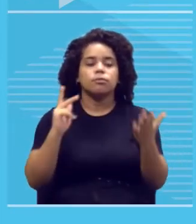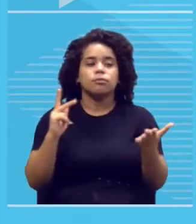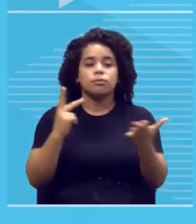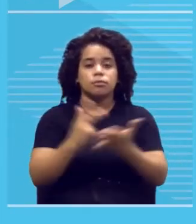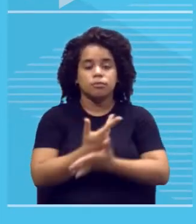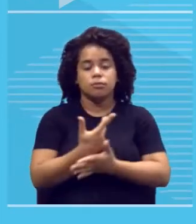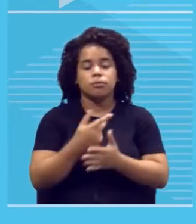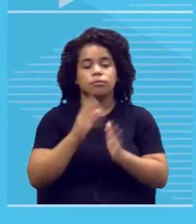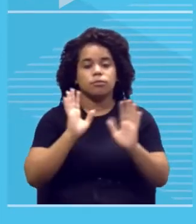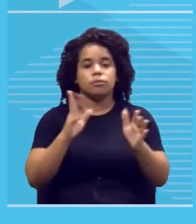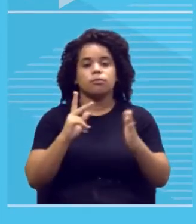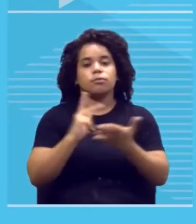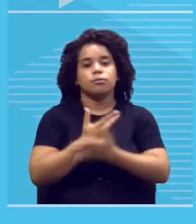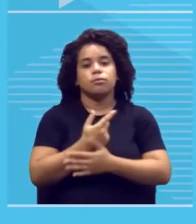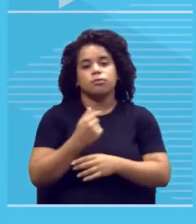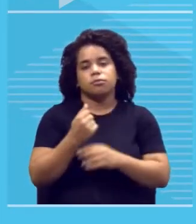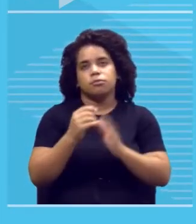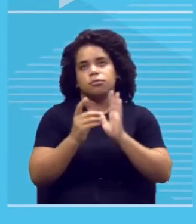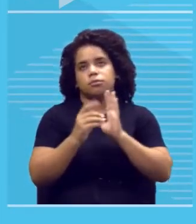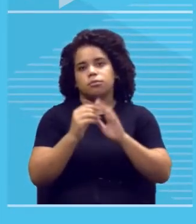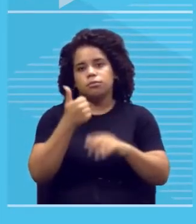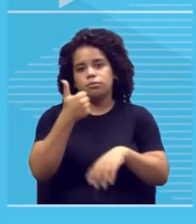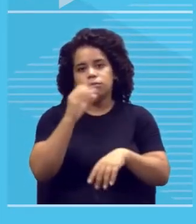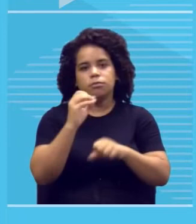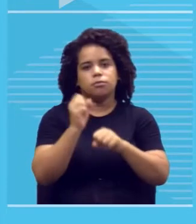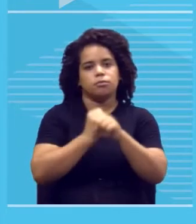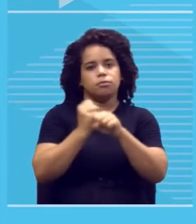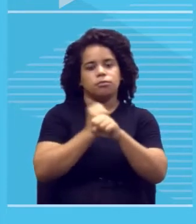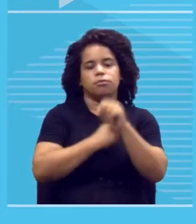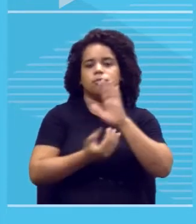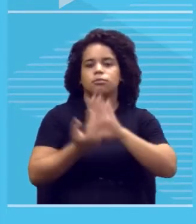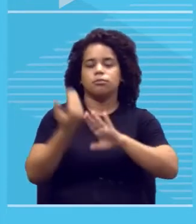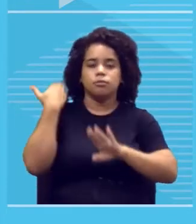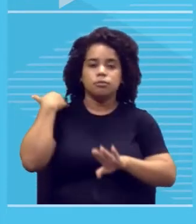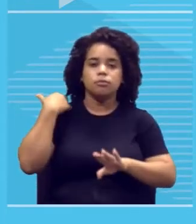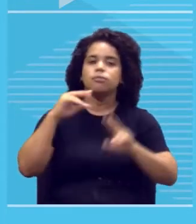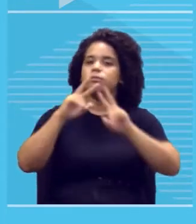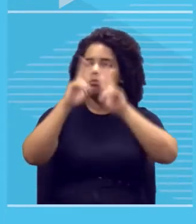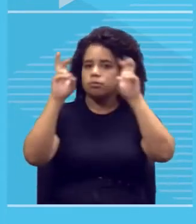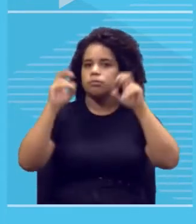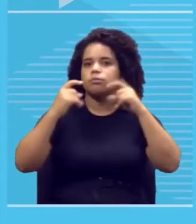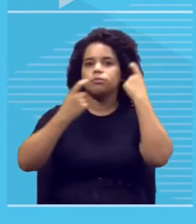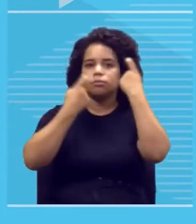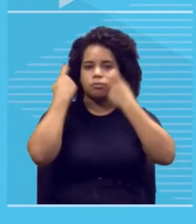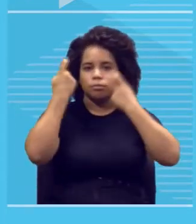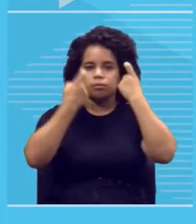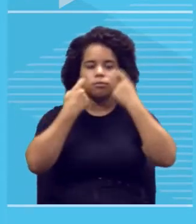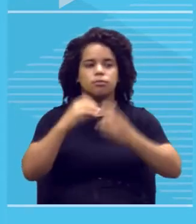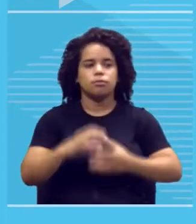já alguns algumas Décadas atrás e já havia essa preocupação